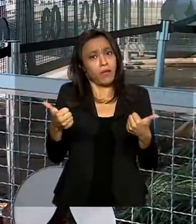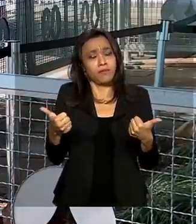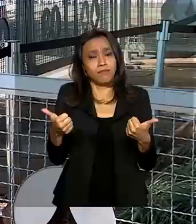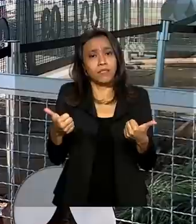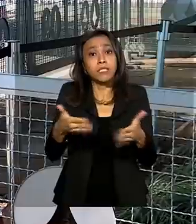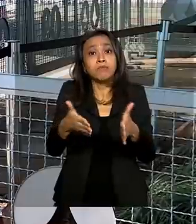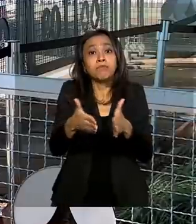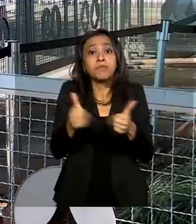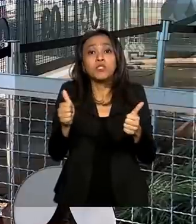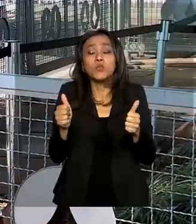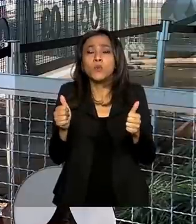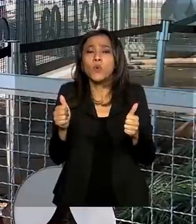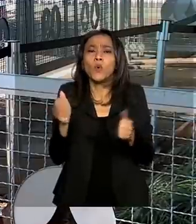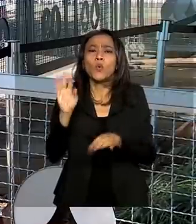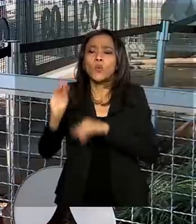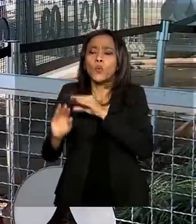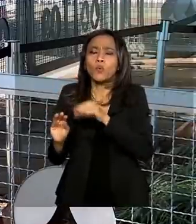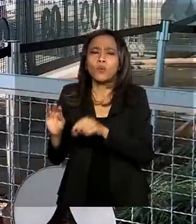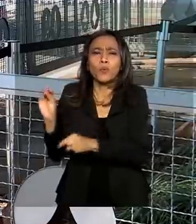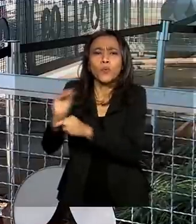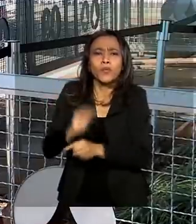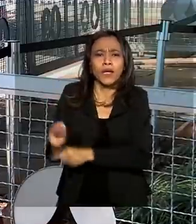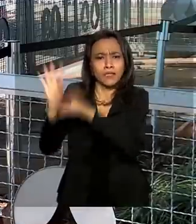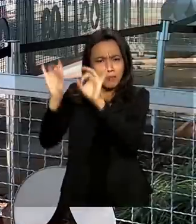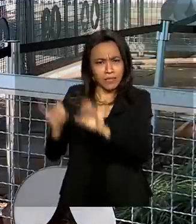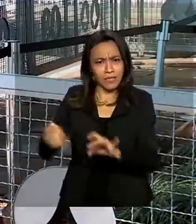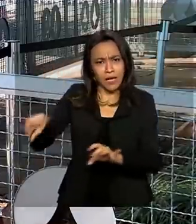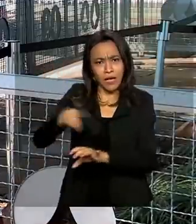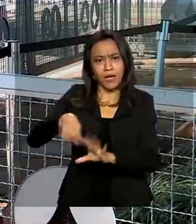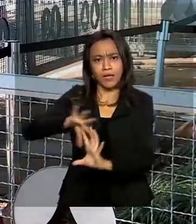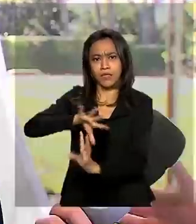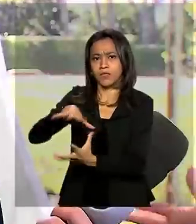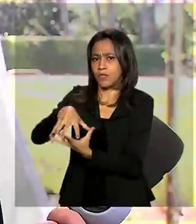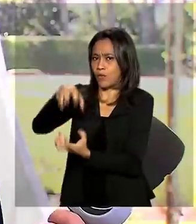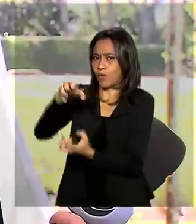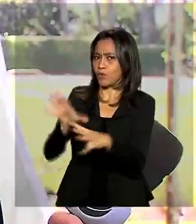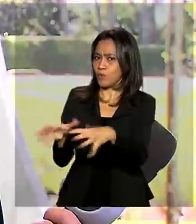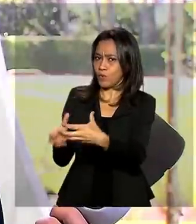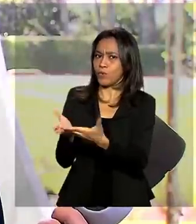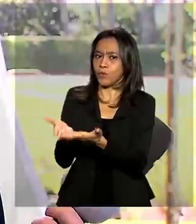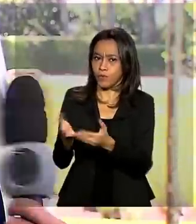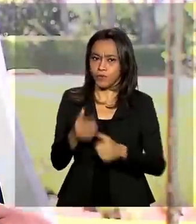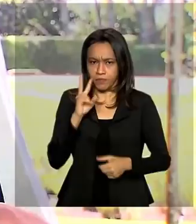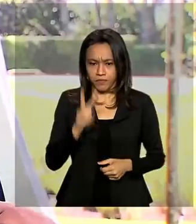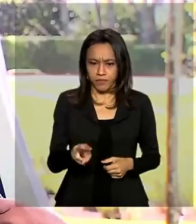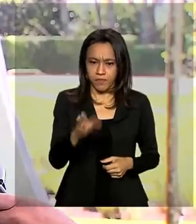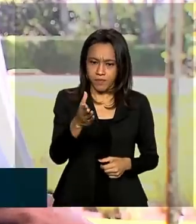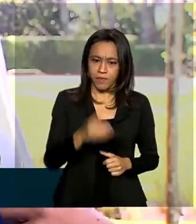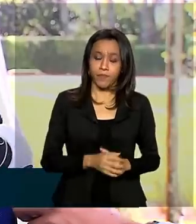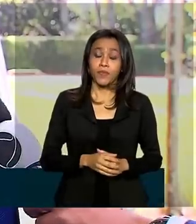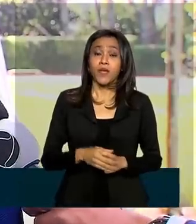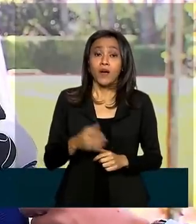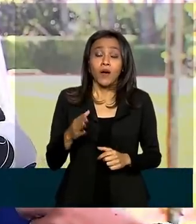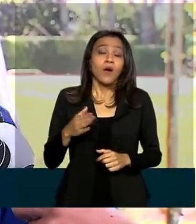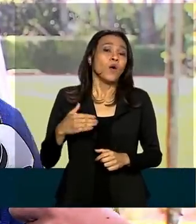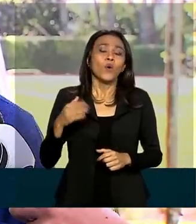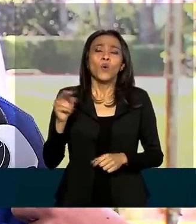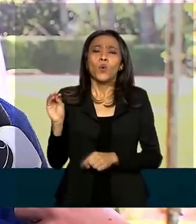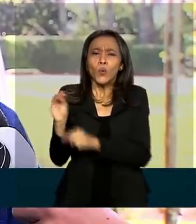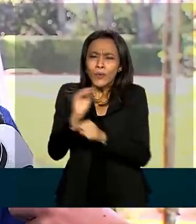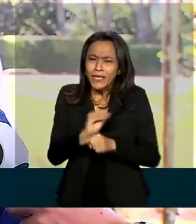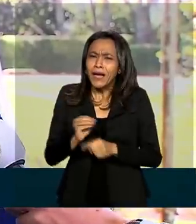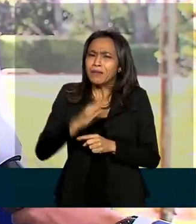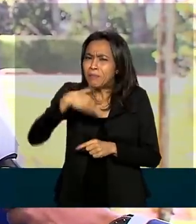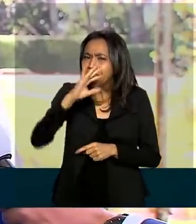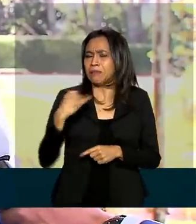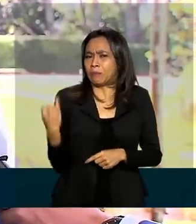cuidados especiais aos mais idosos vamos ouvir é um cuidado mais importante que os